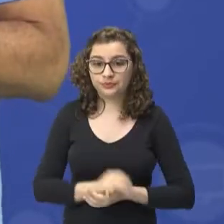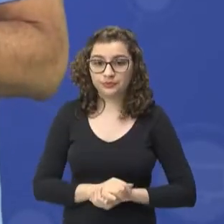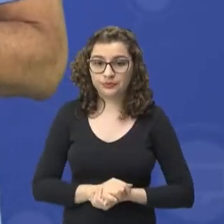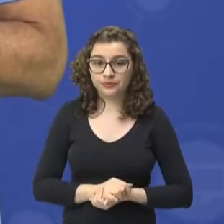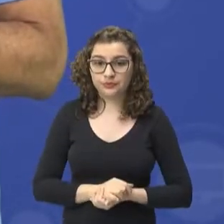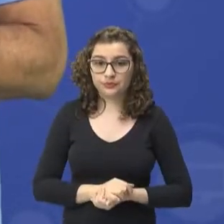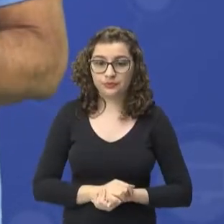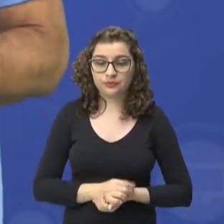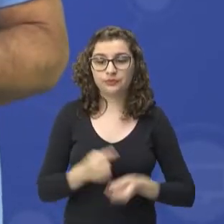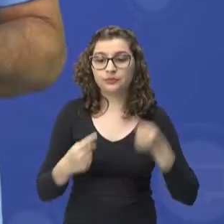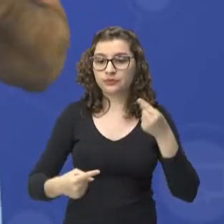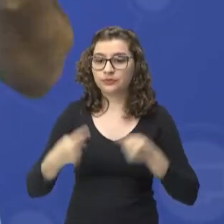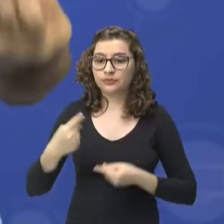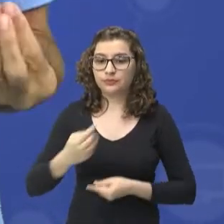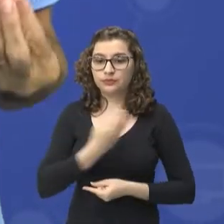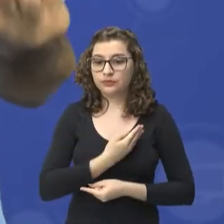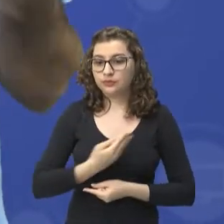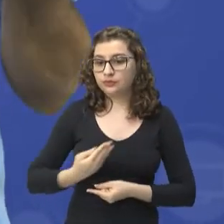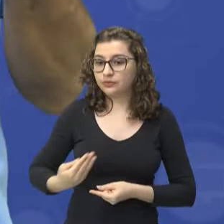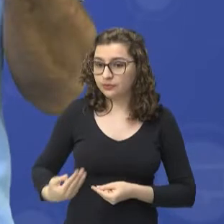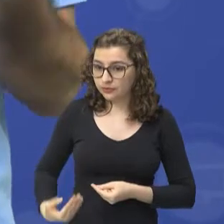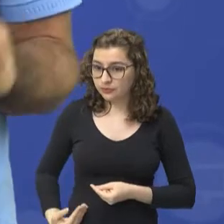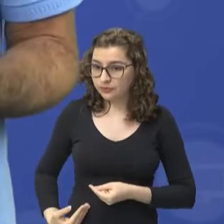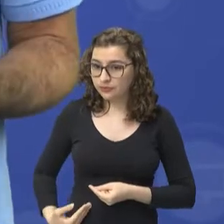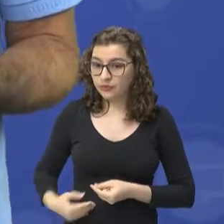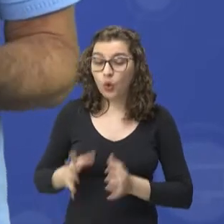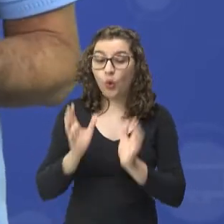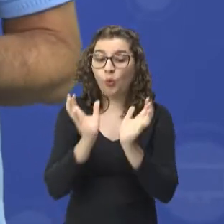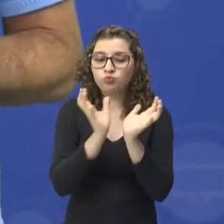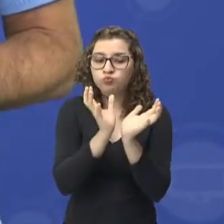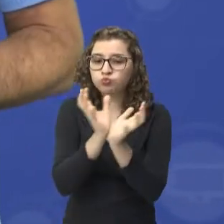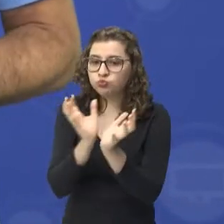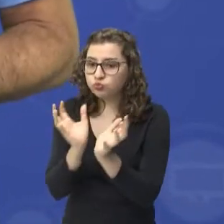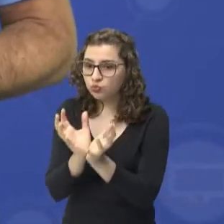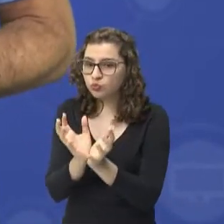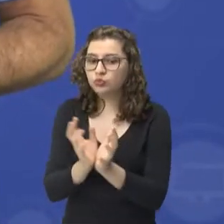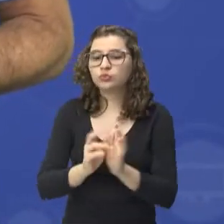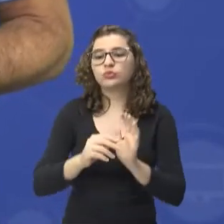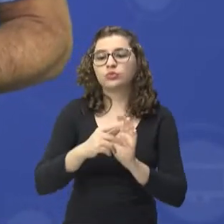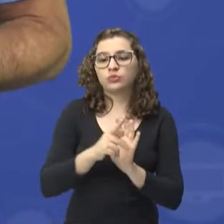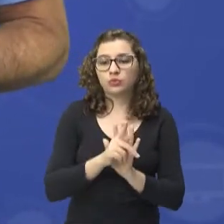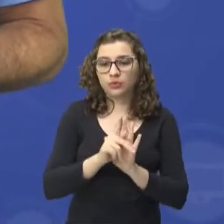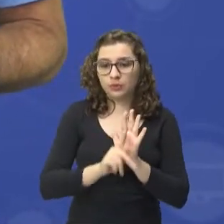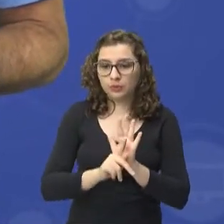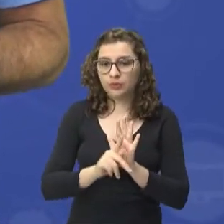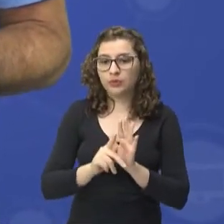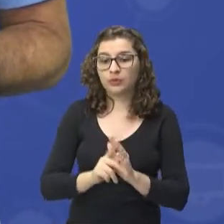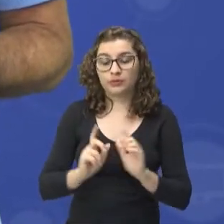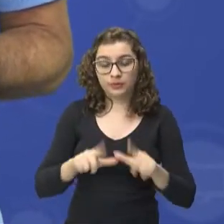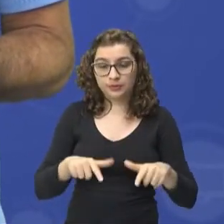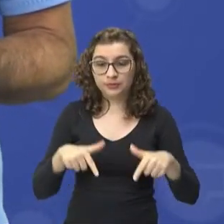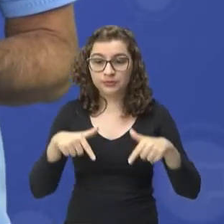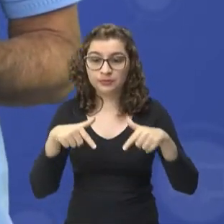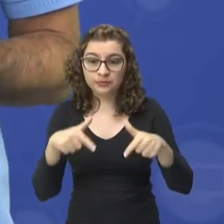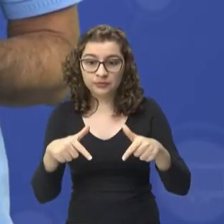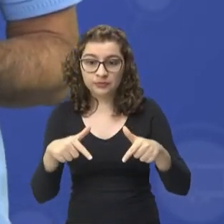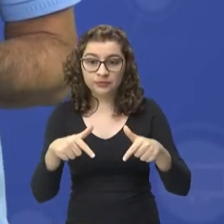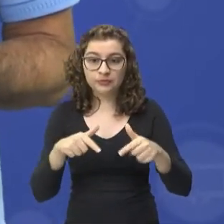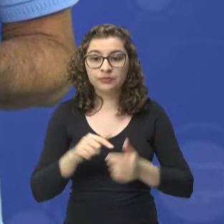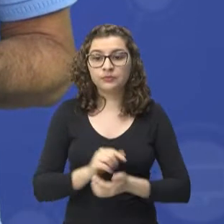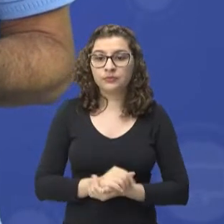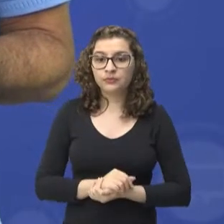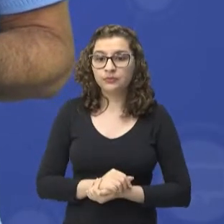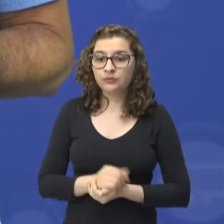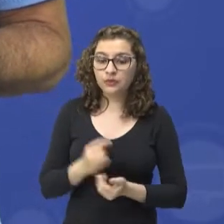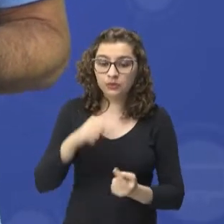políticas públicas, né, são conjuntos de programas, ações e